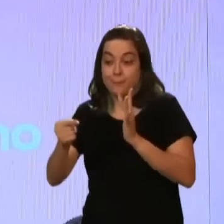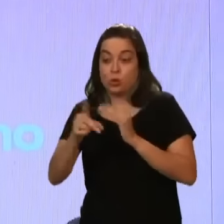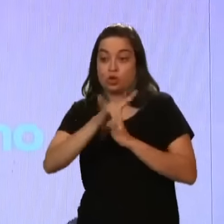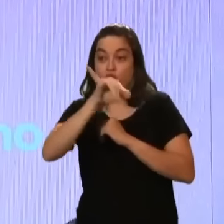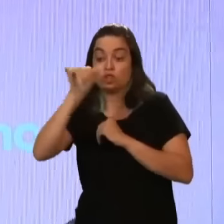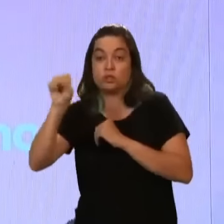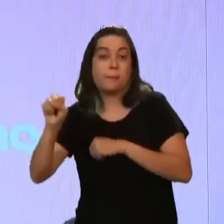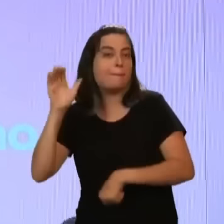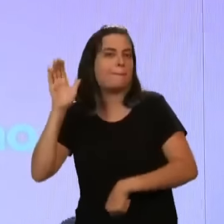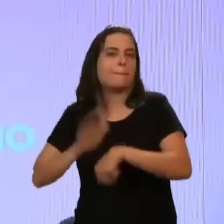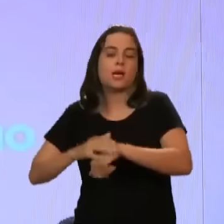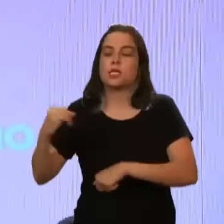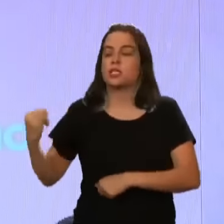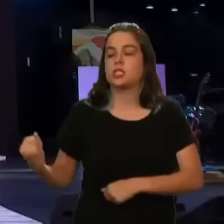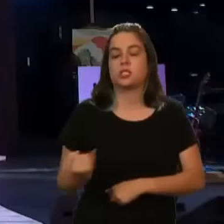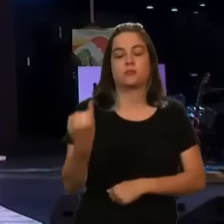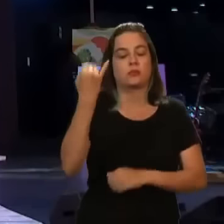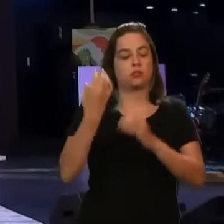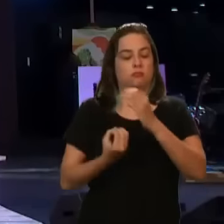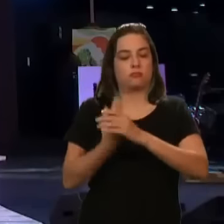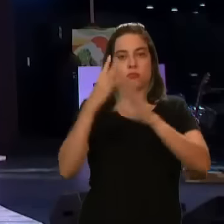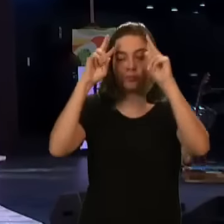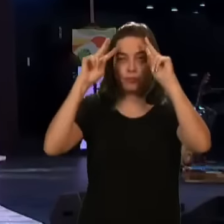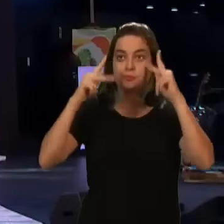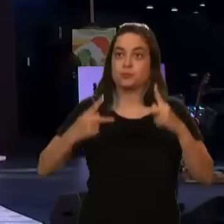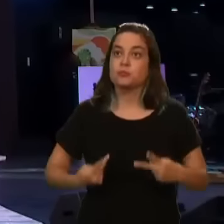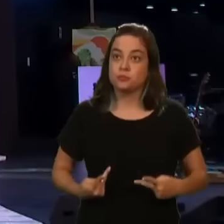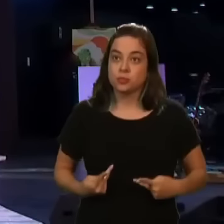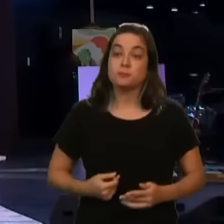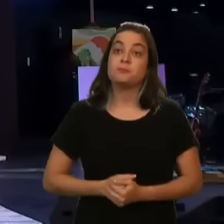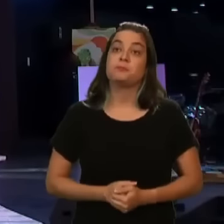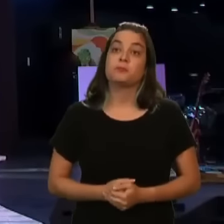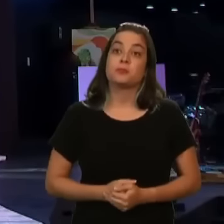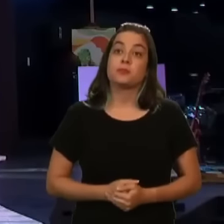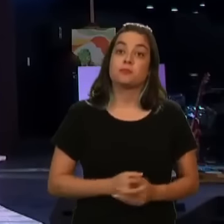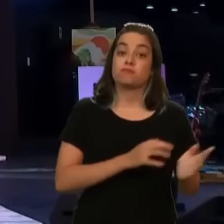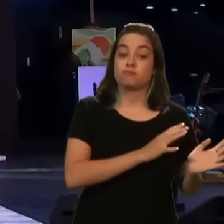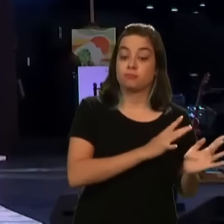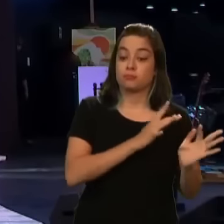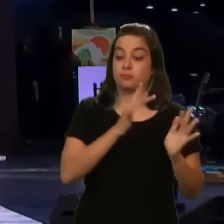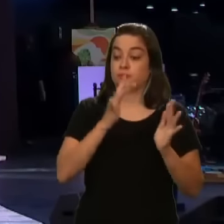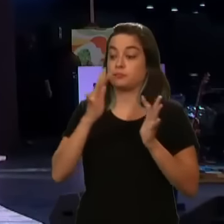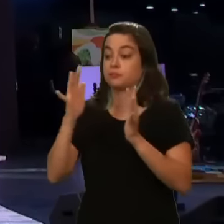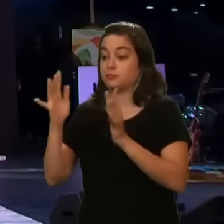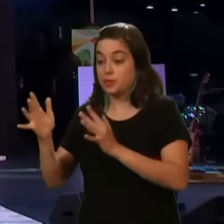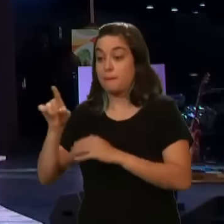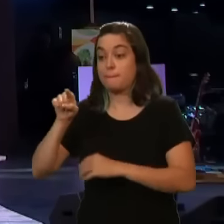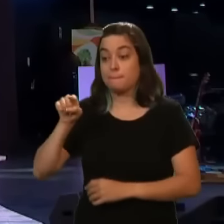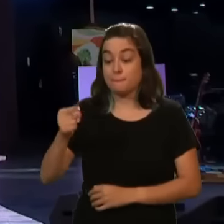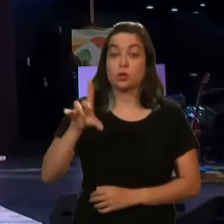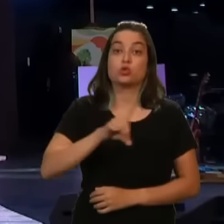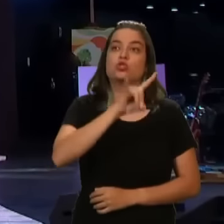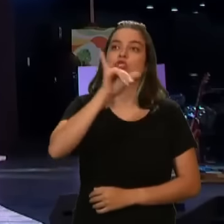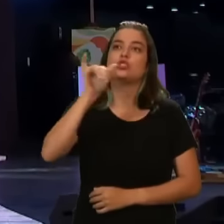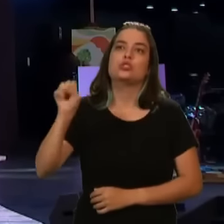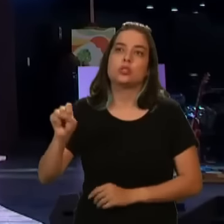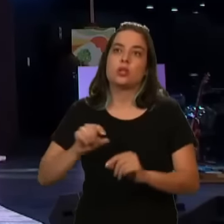importantes na formação do ser humano. Os primeiros 1000 dias, eles são feitos